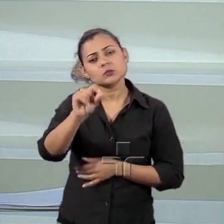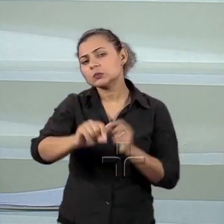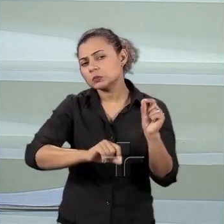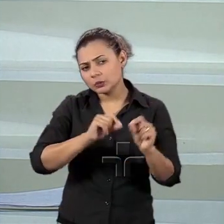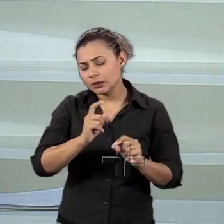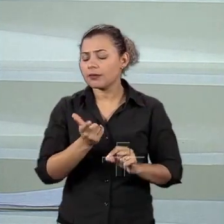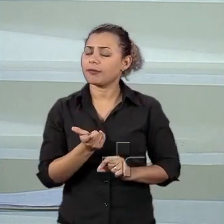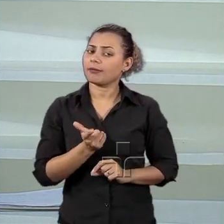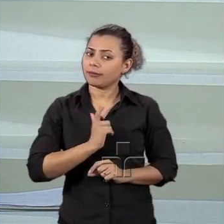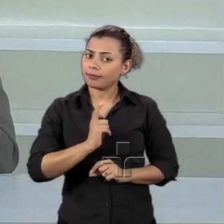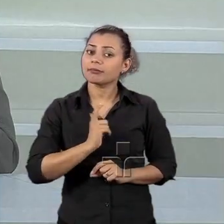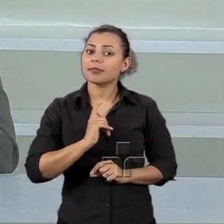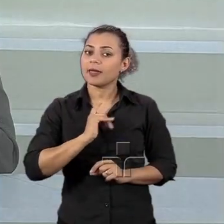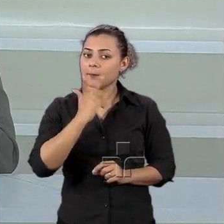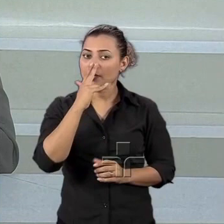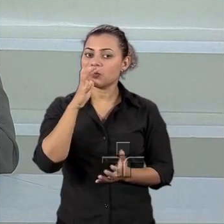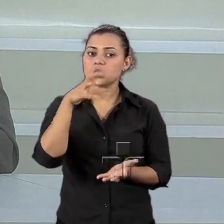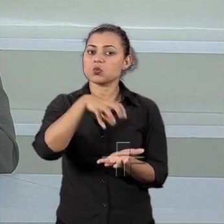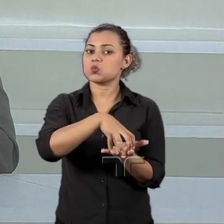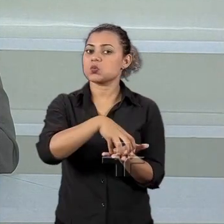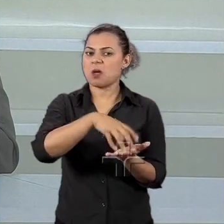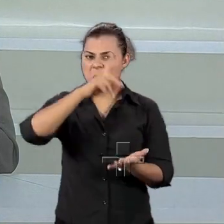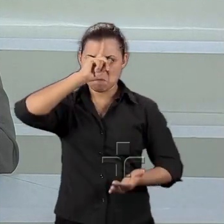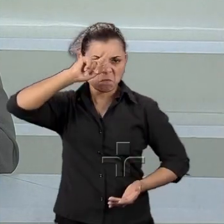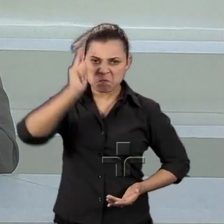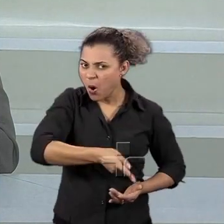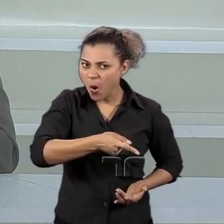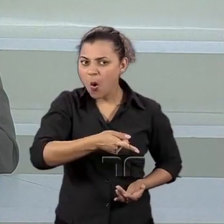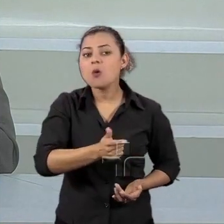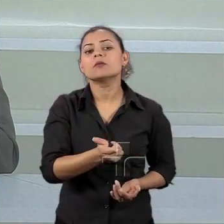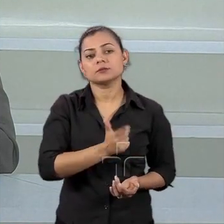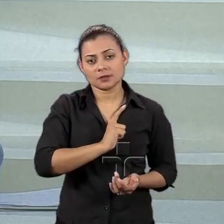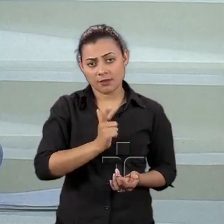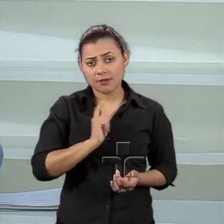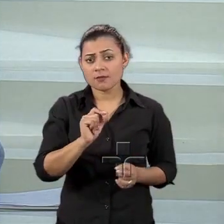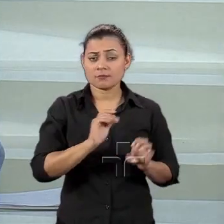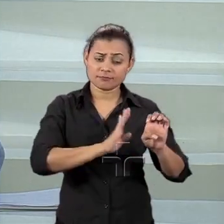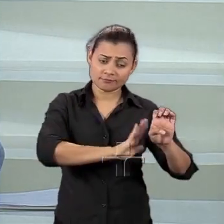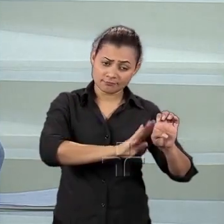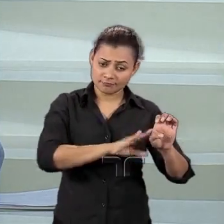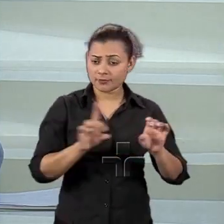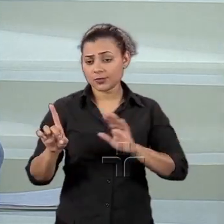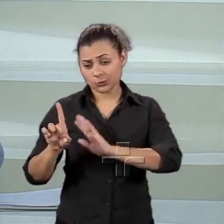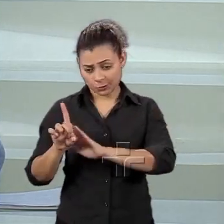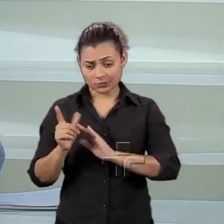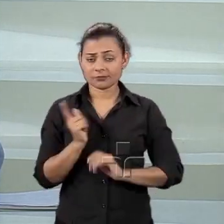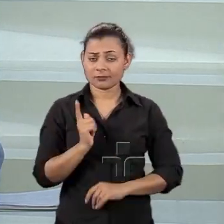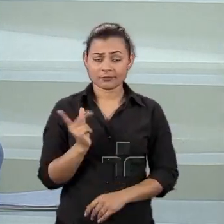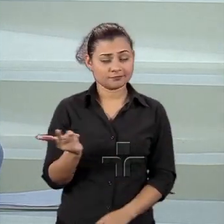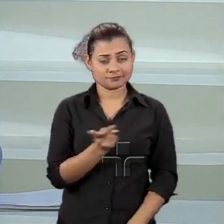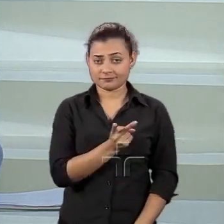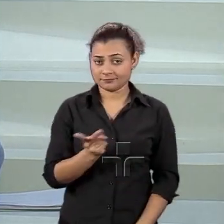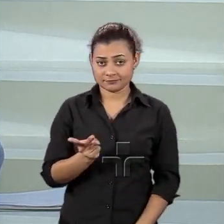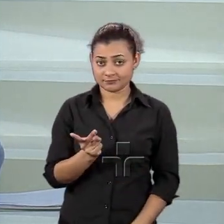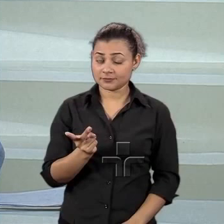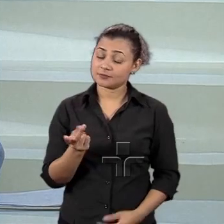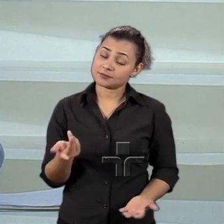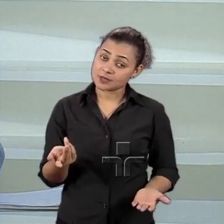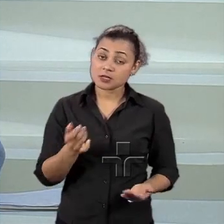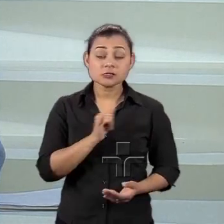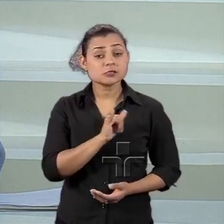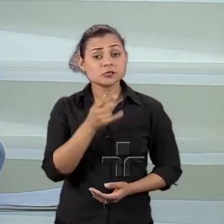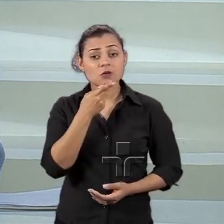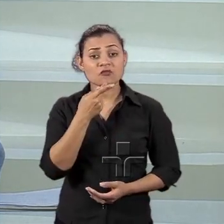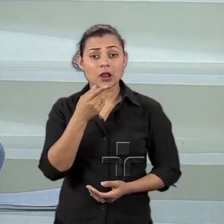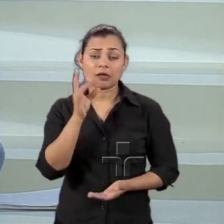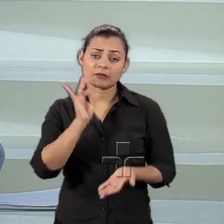um núcleo, vamos dizer assim, duro, autoritário, tanto do lado como do outro. Eu não seria injusto, né, se eu